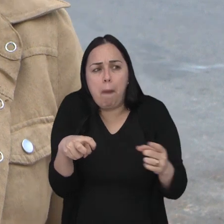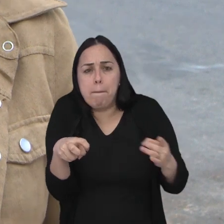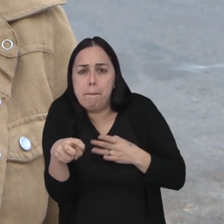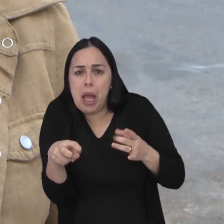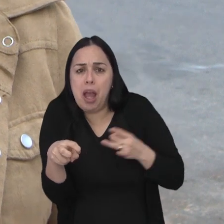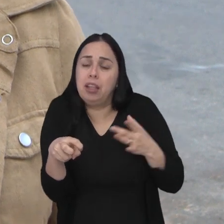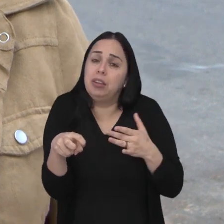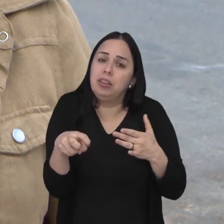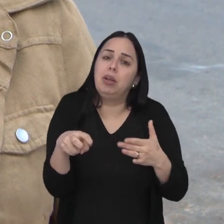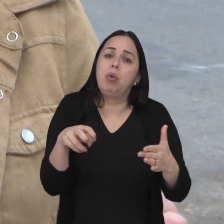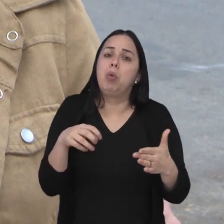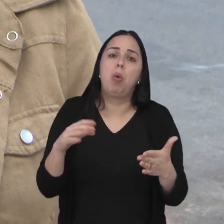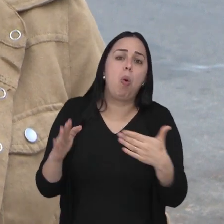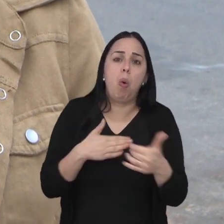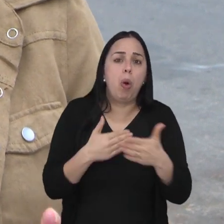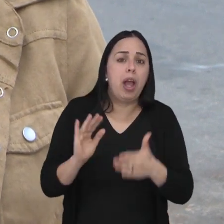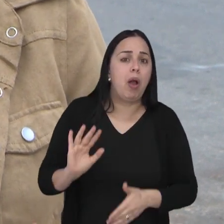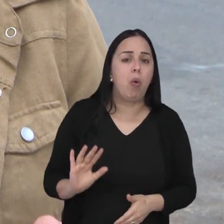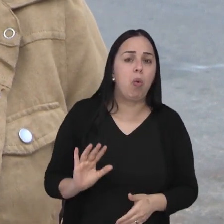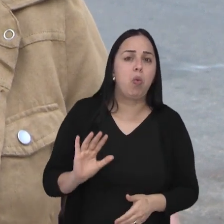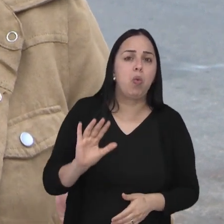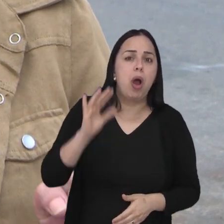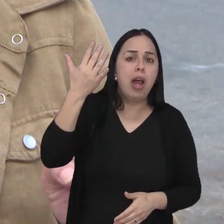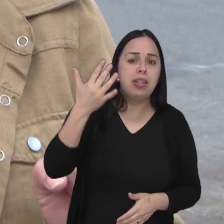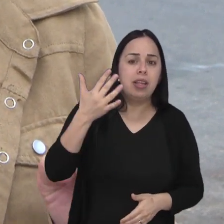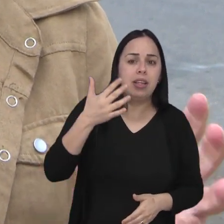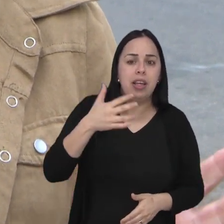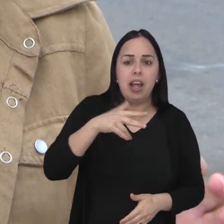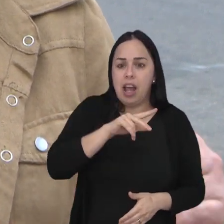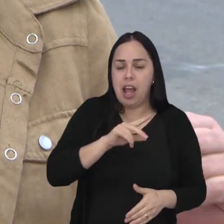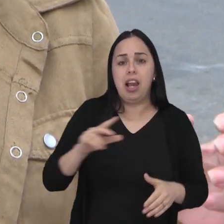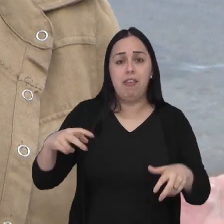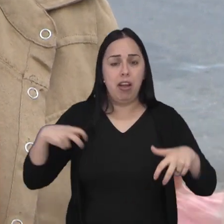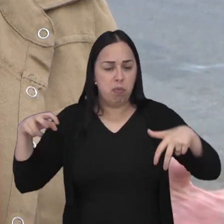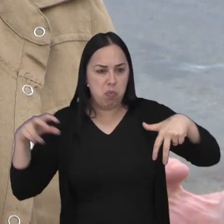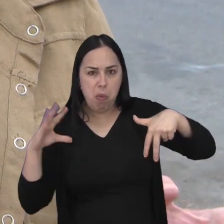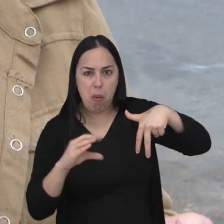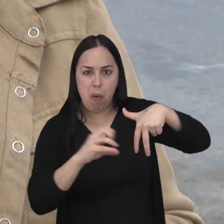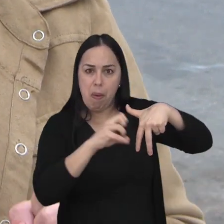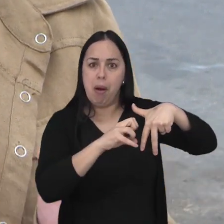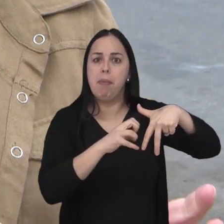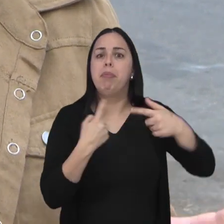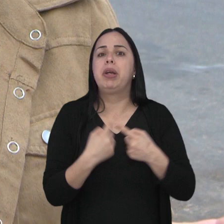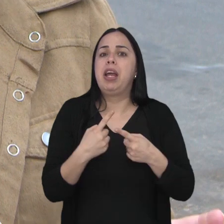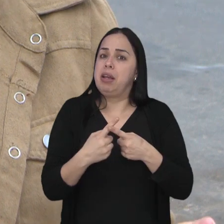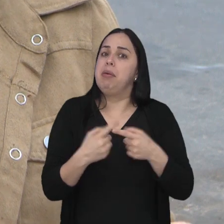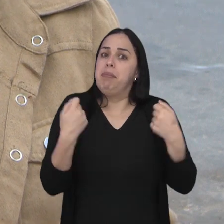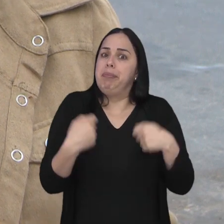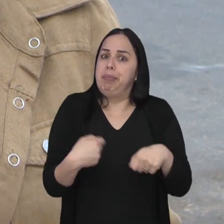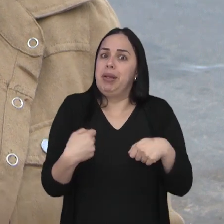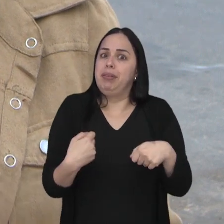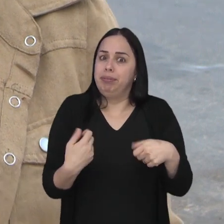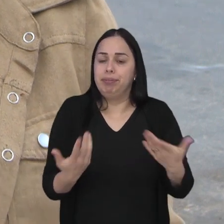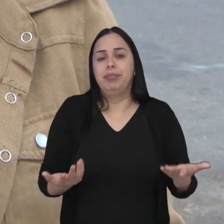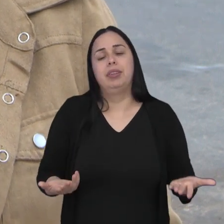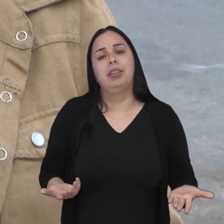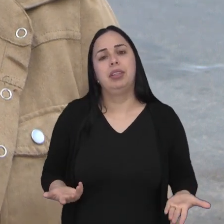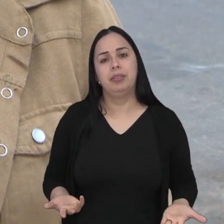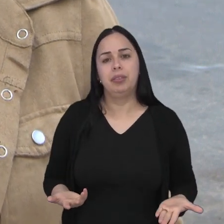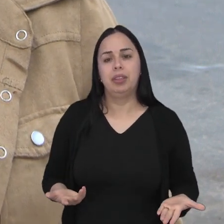sente acuado e qualquer situação assim que ele se sinta medo, ele vai avançar por proteção,